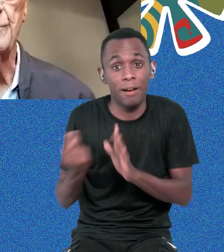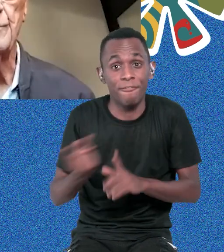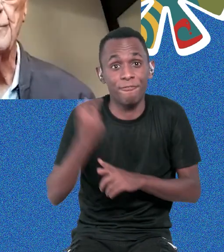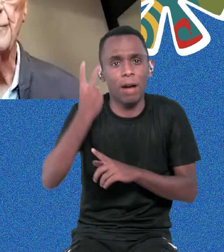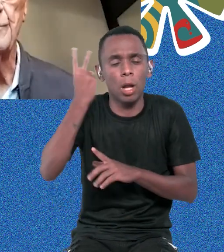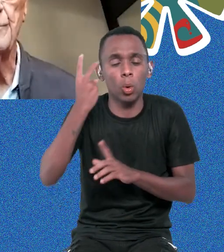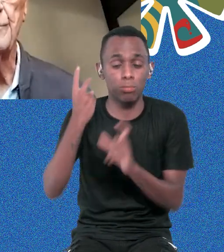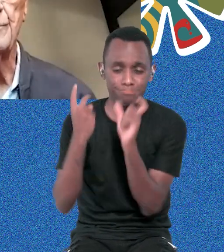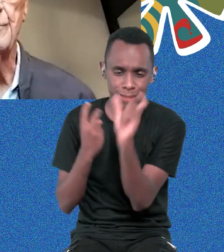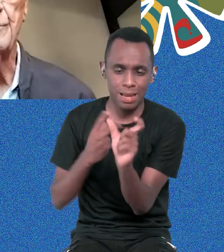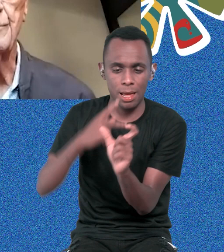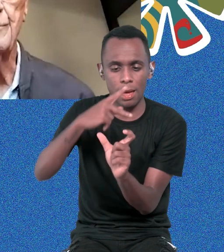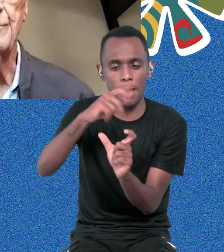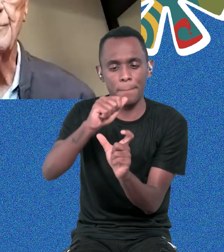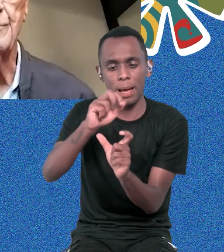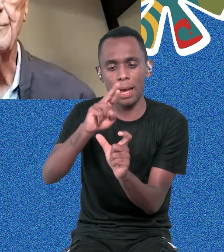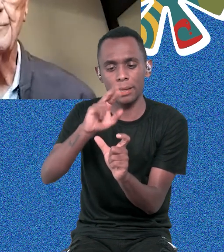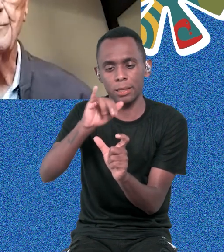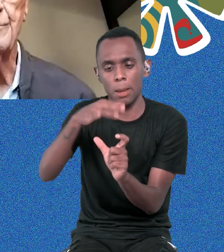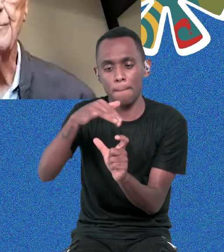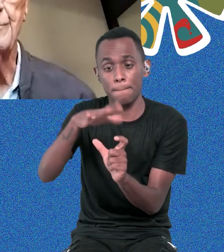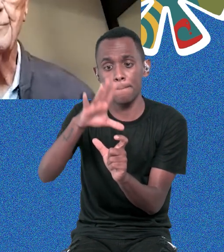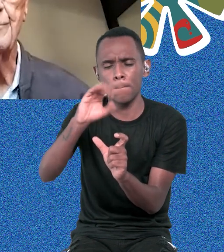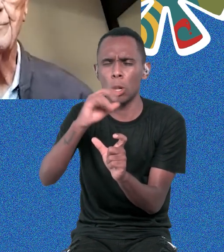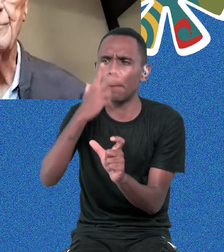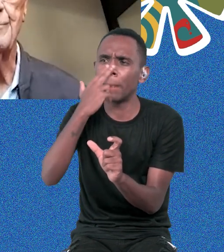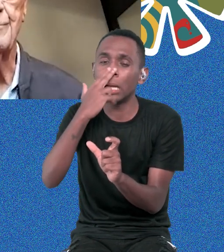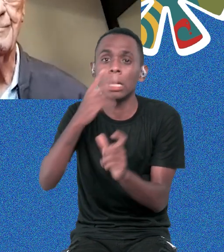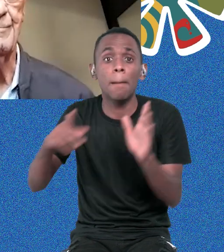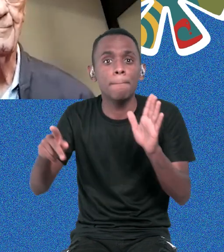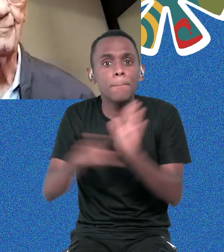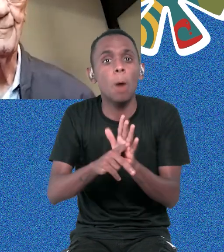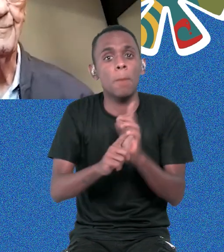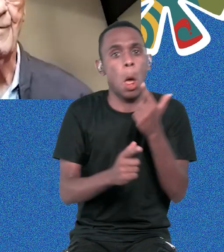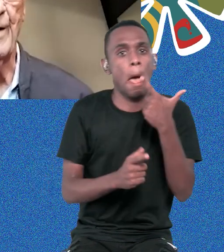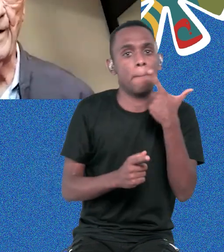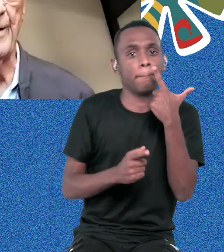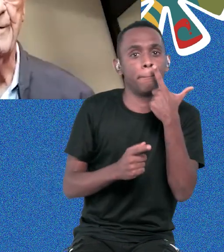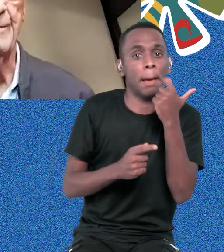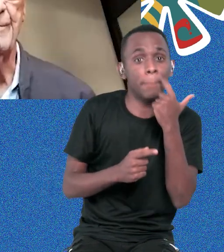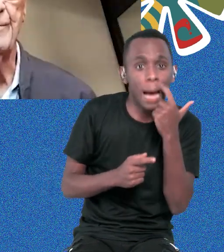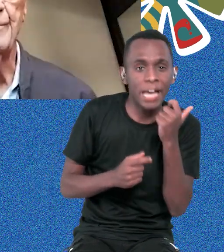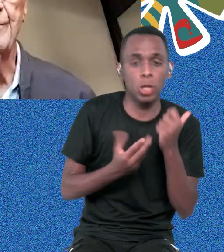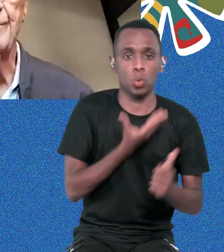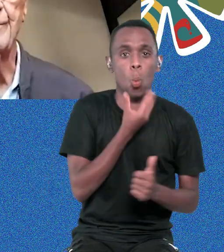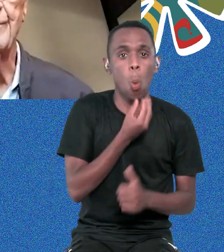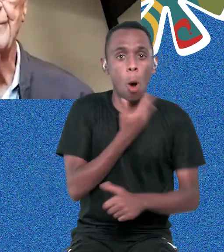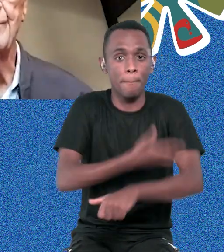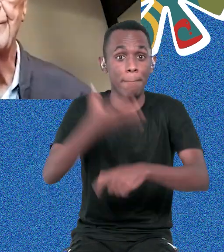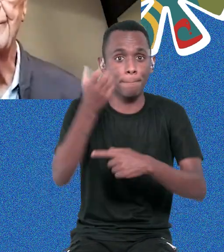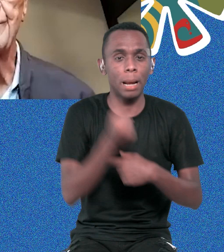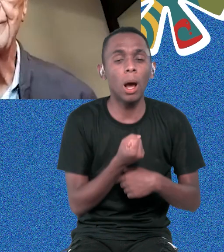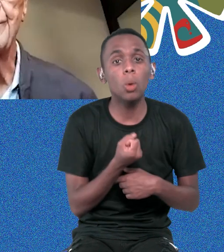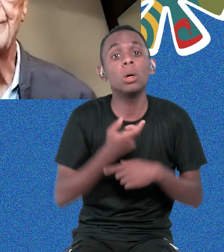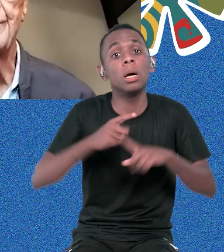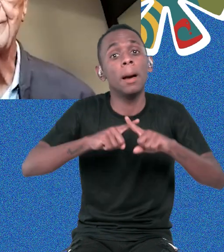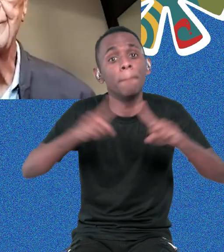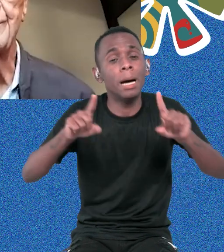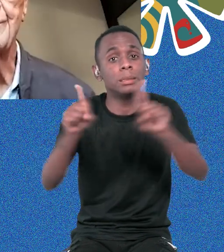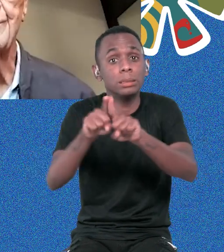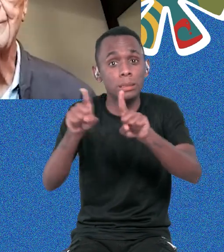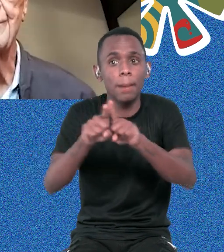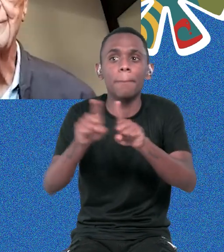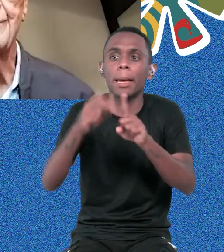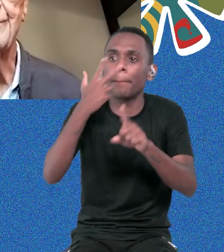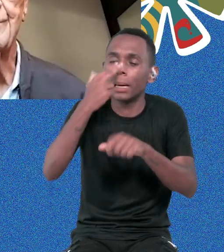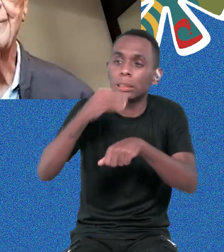visão do termo, né, no sentido de ser do homem, né, do pai, mas também o que é digno